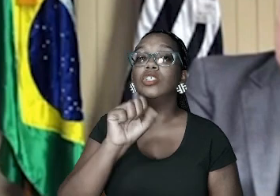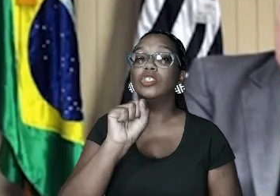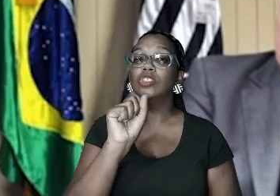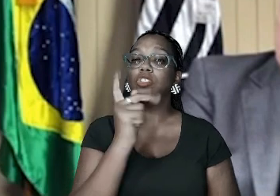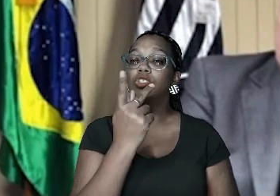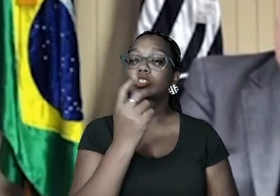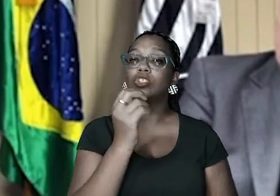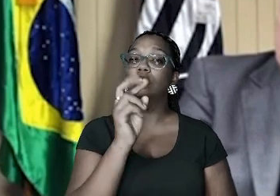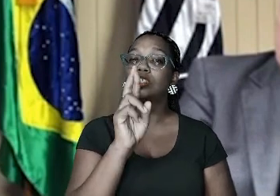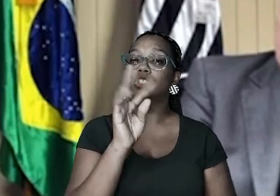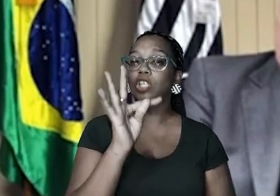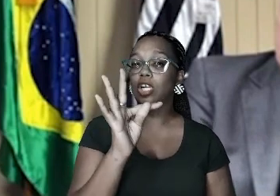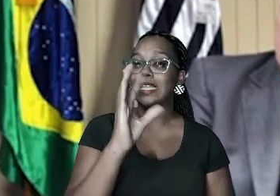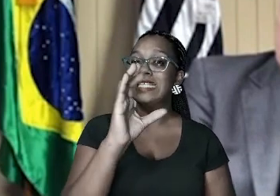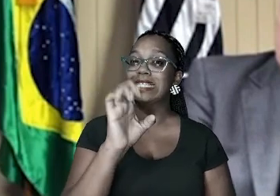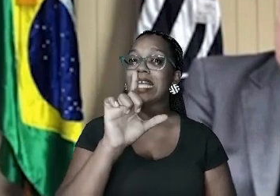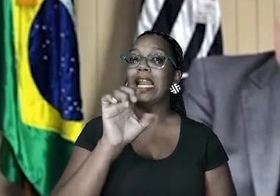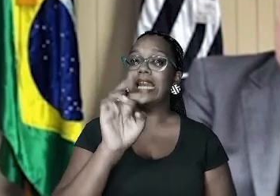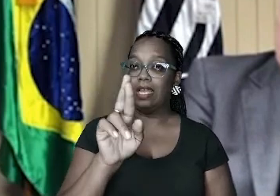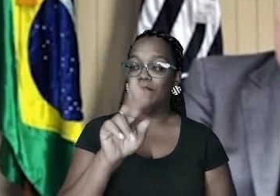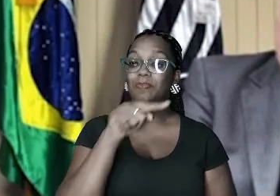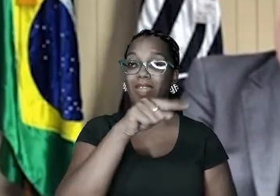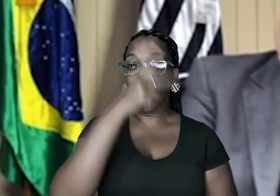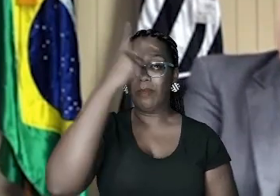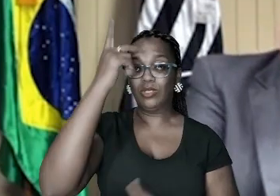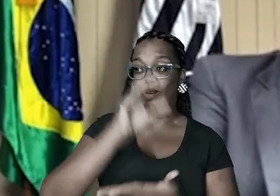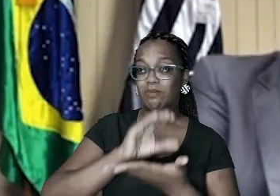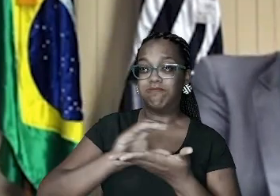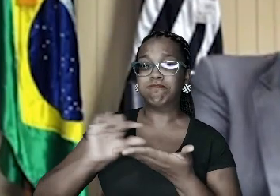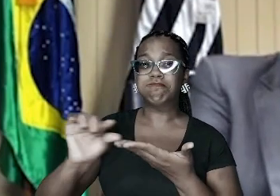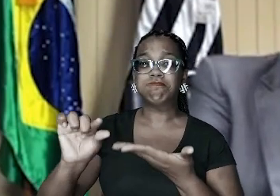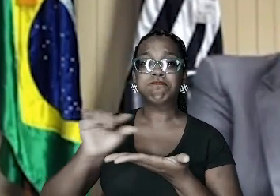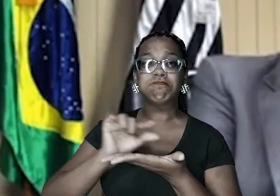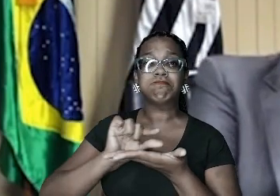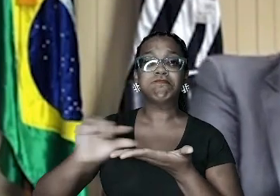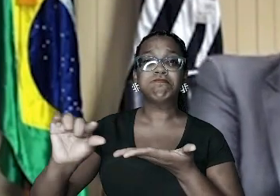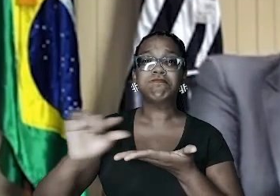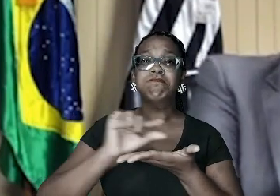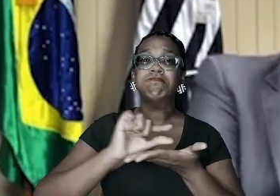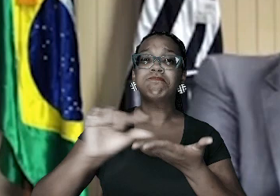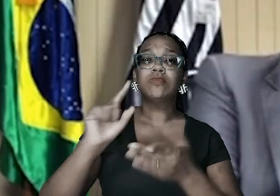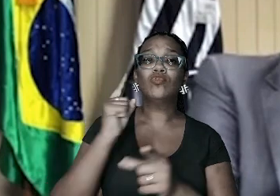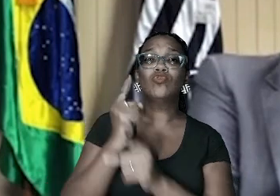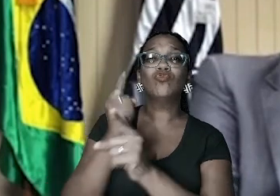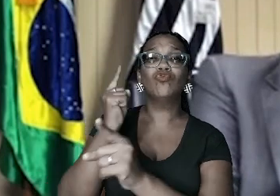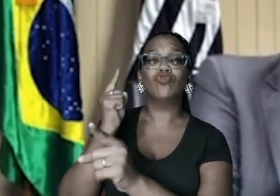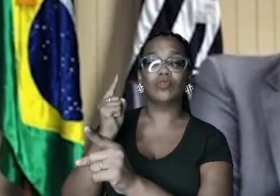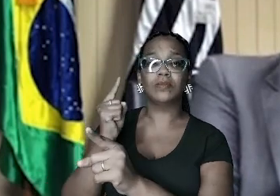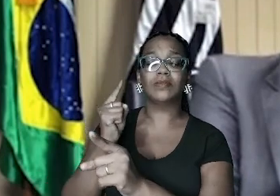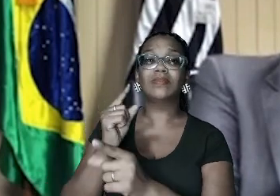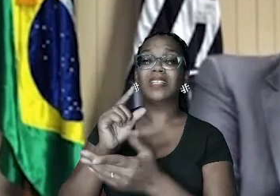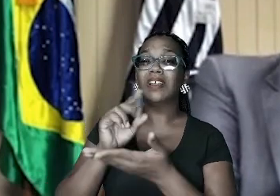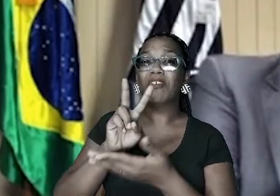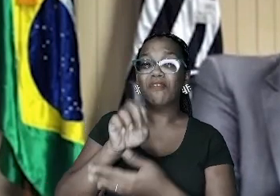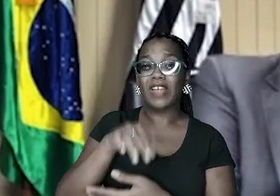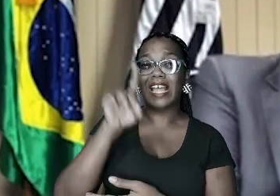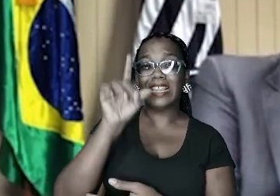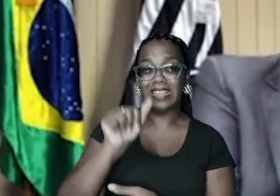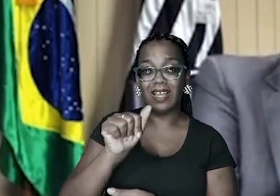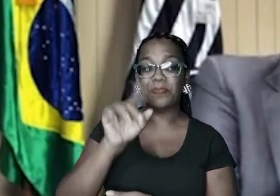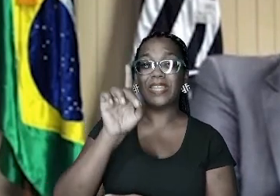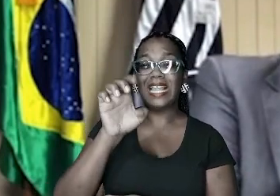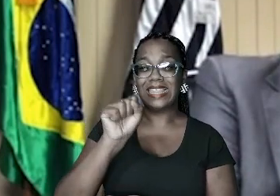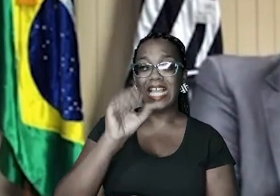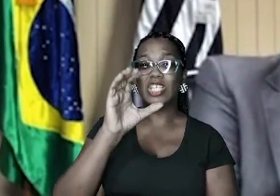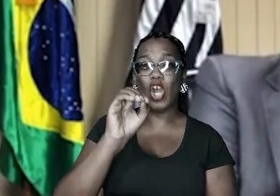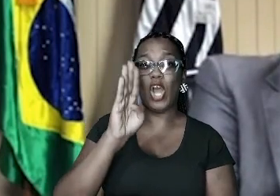particular de especulador o short Seller o investidor que realiza operações de